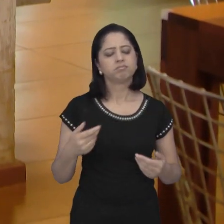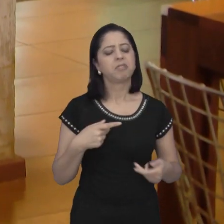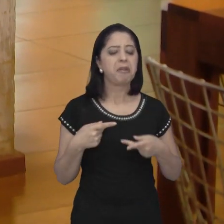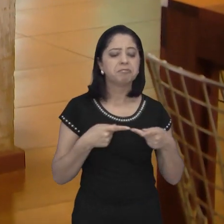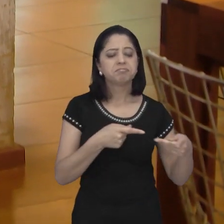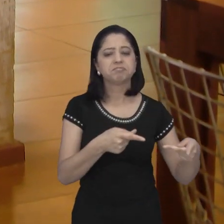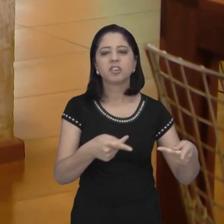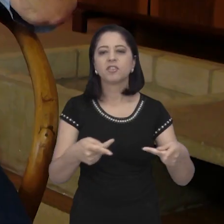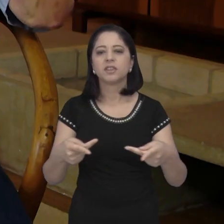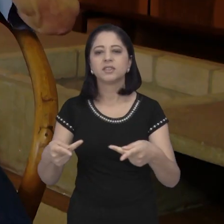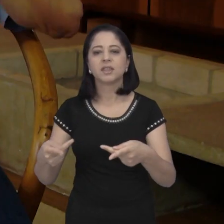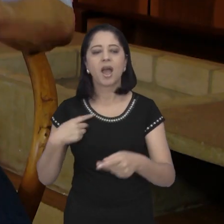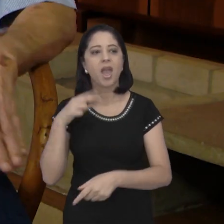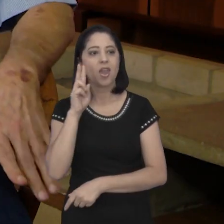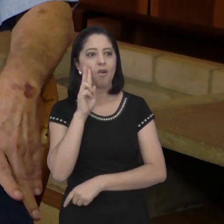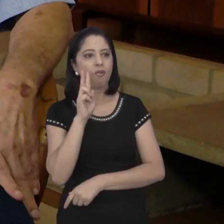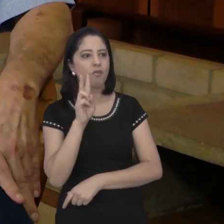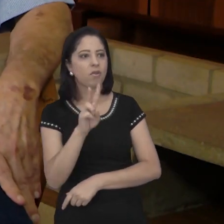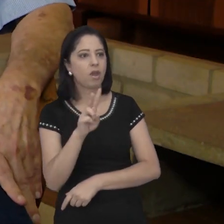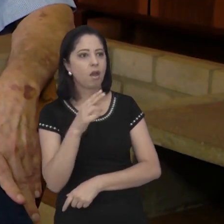com essa casa na cabeça assim,